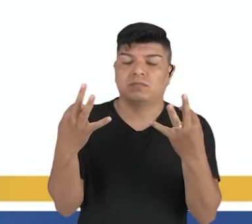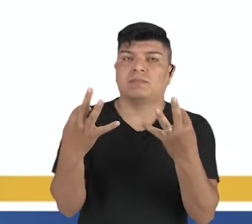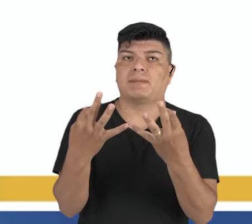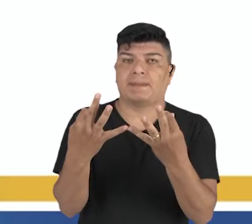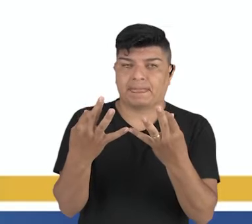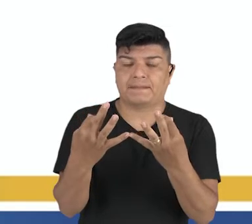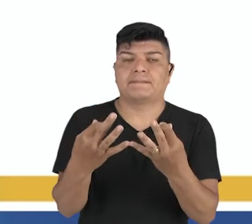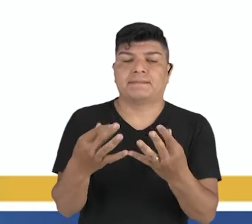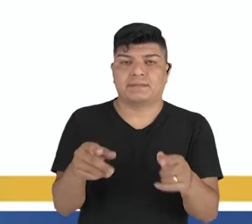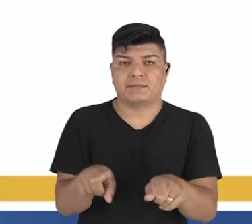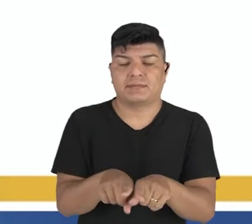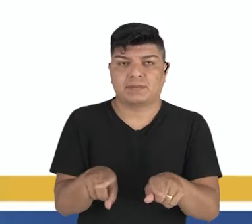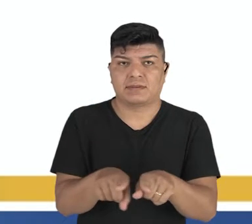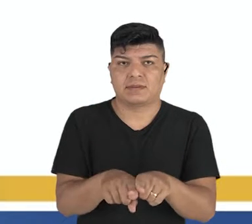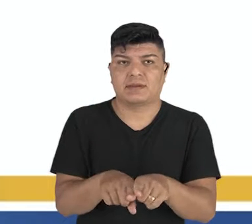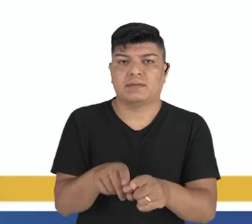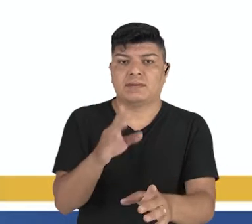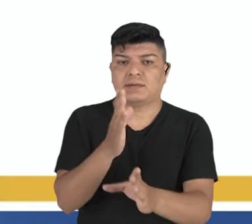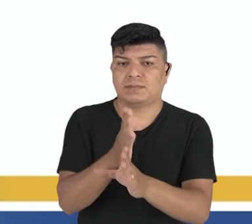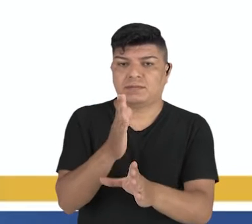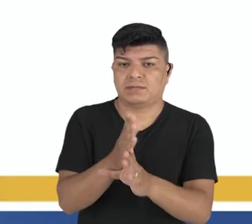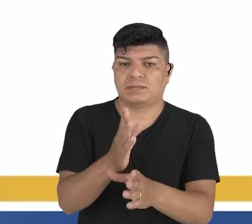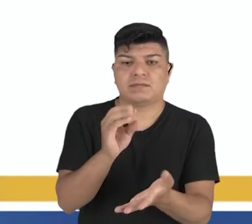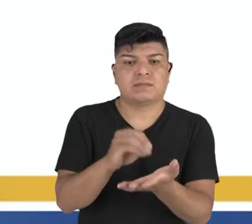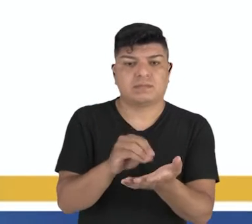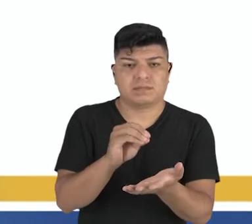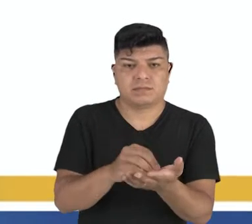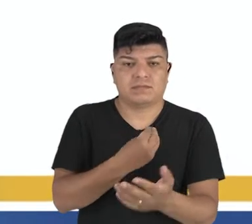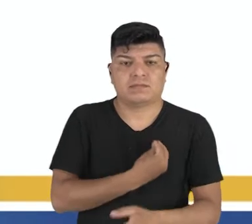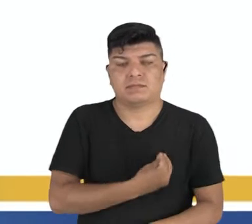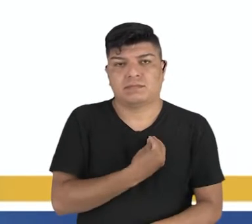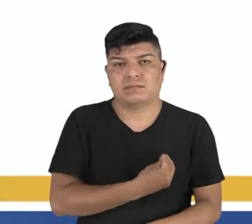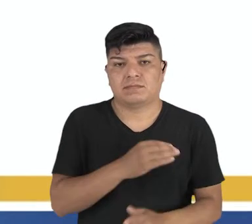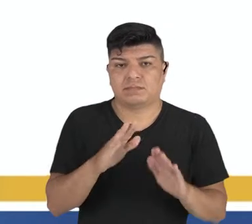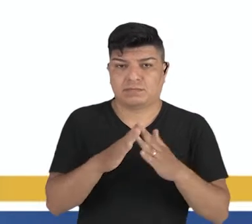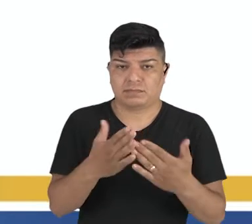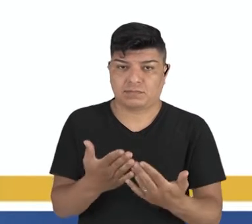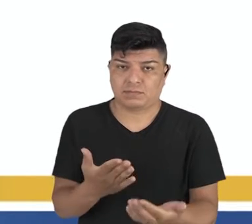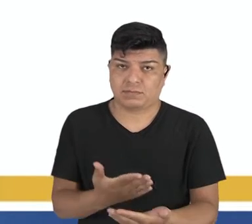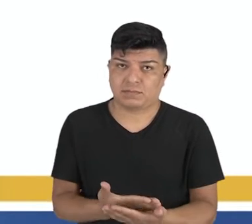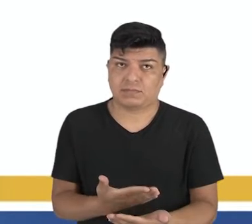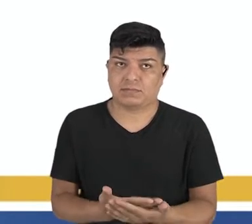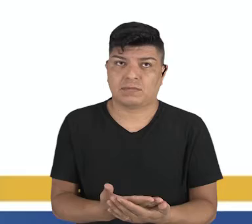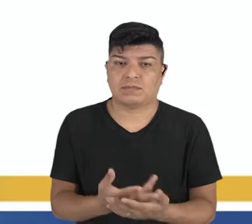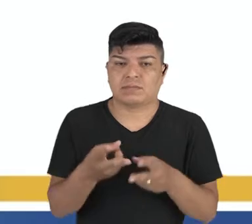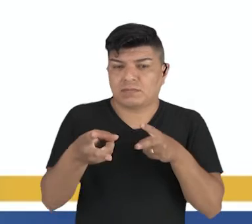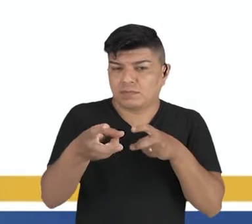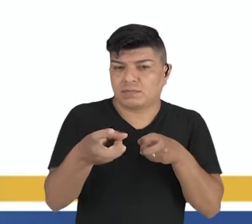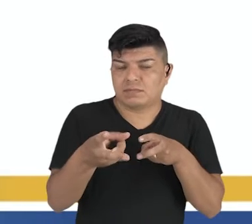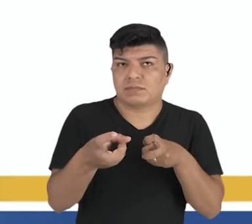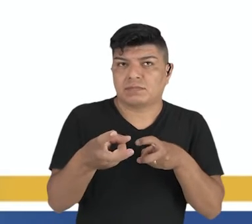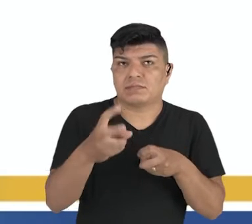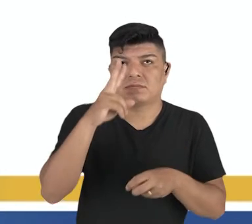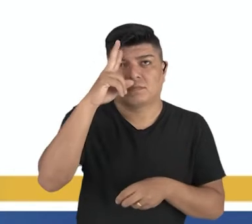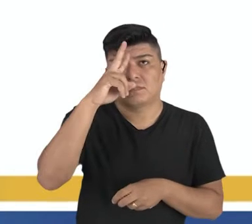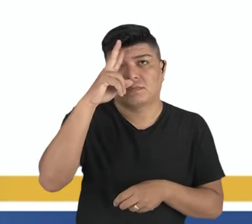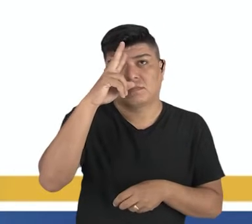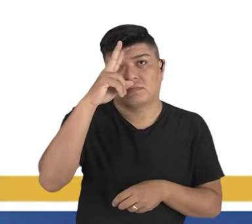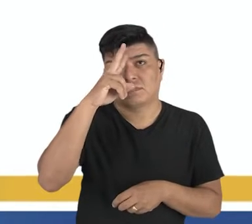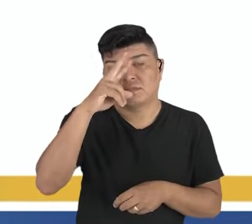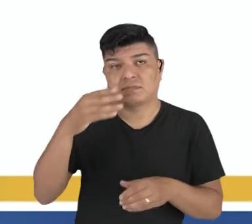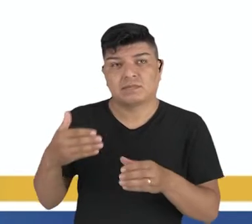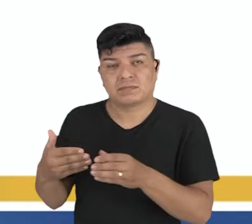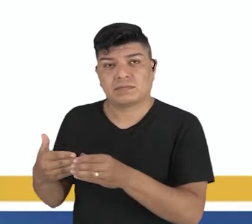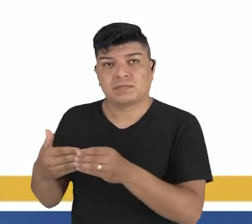estudantes também pesam sobre a queda na participação escolar. Percebam aí, lembrando que eu trouxe